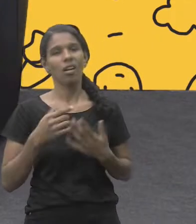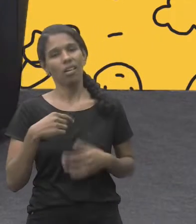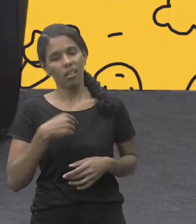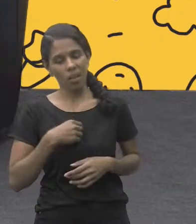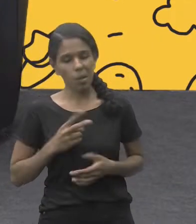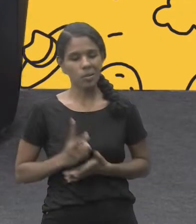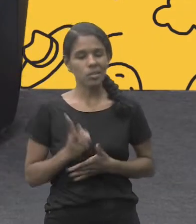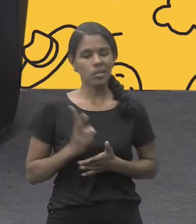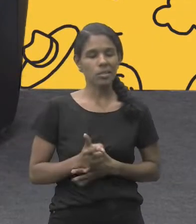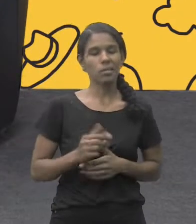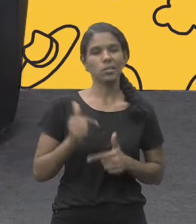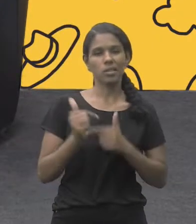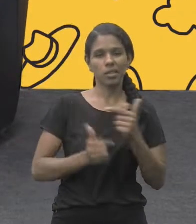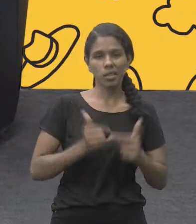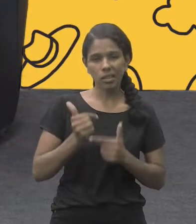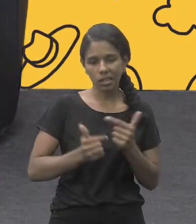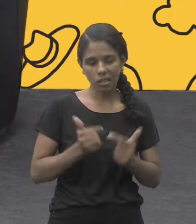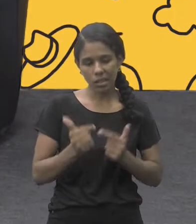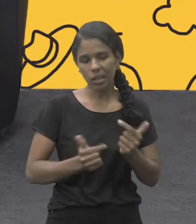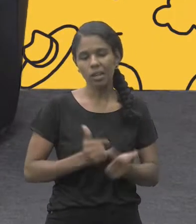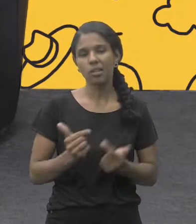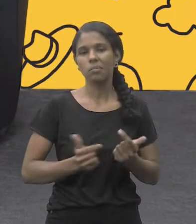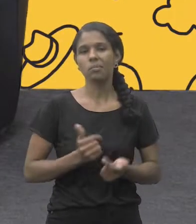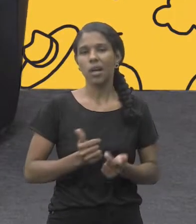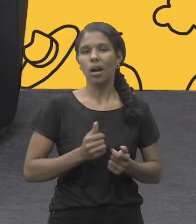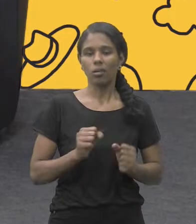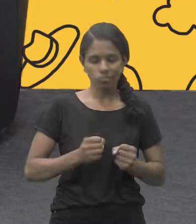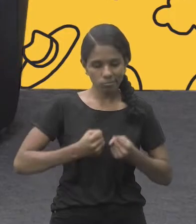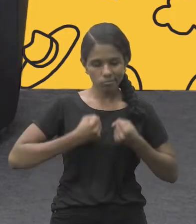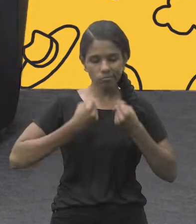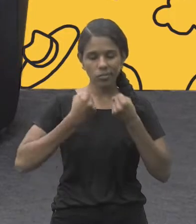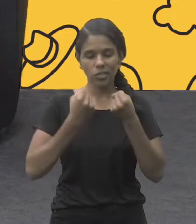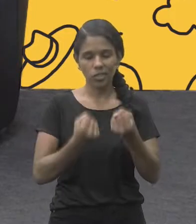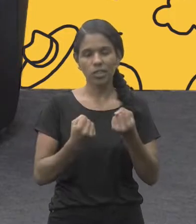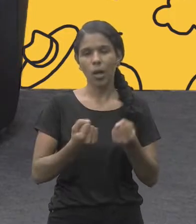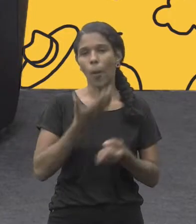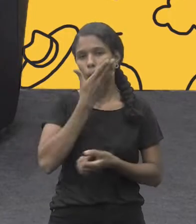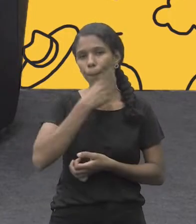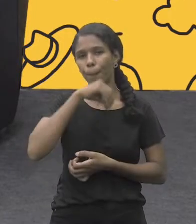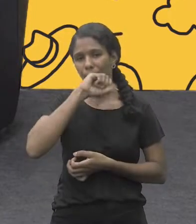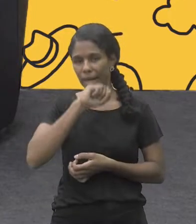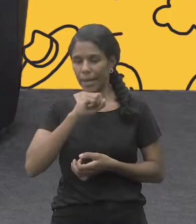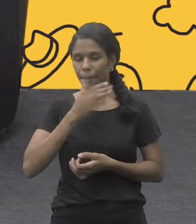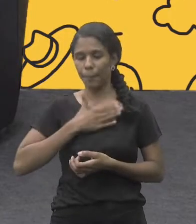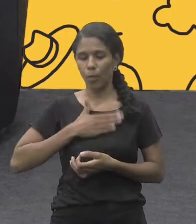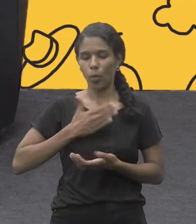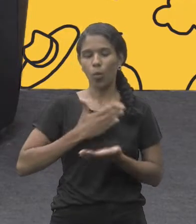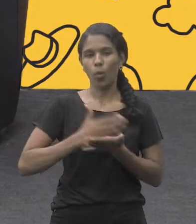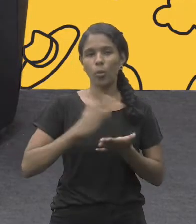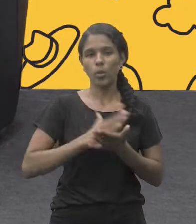né? Uhum. O sensei Ciro Antão de Moura, e agora eu tô dando continuidade.